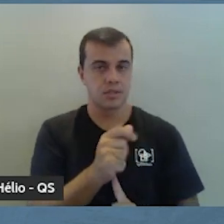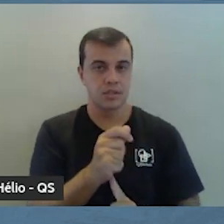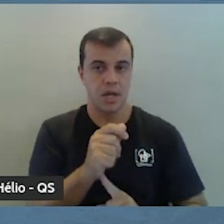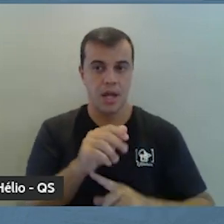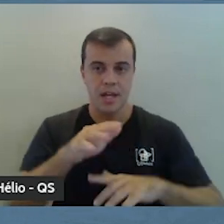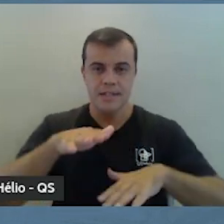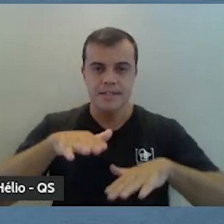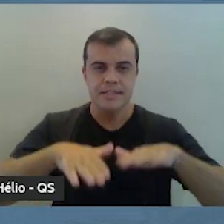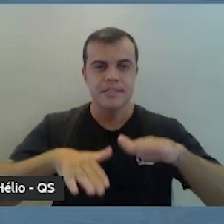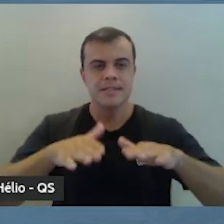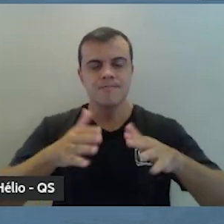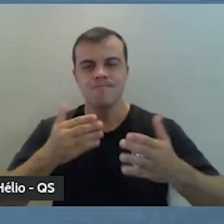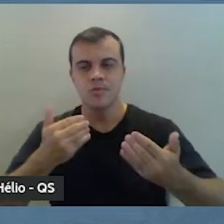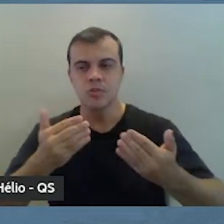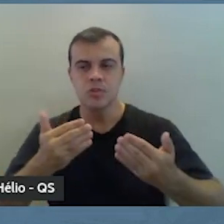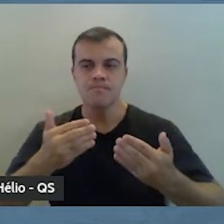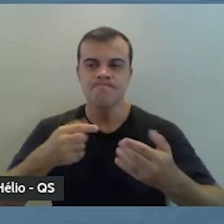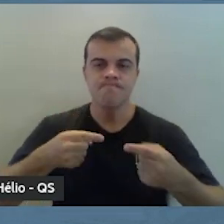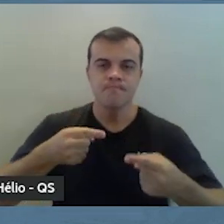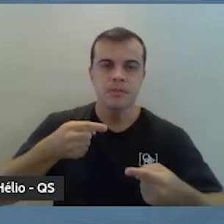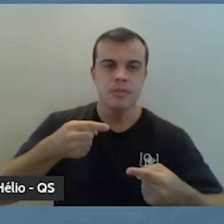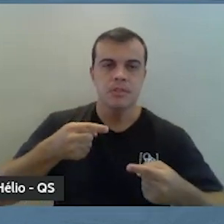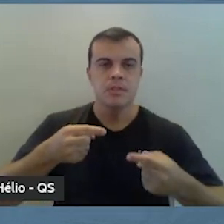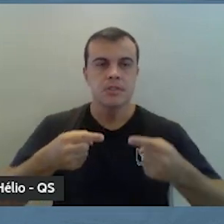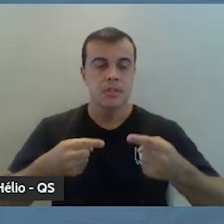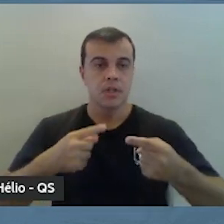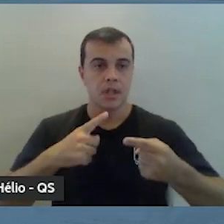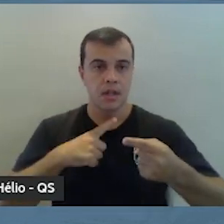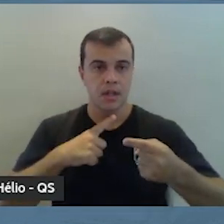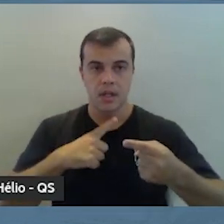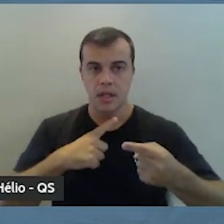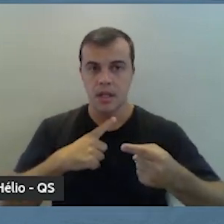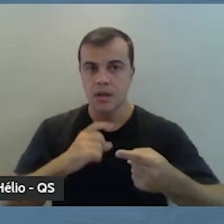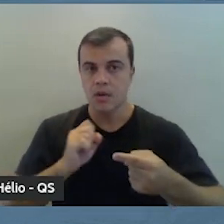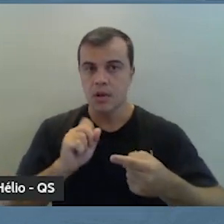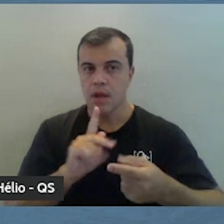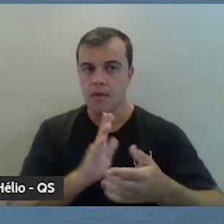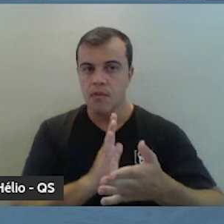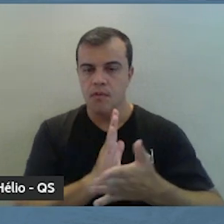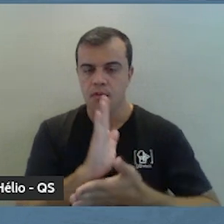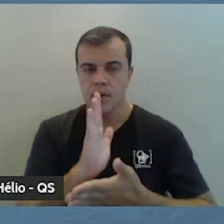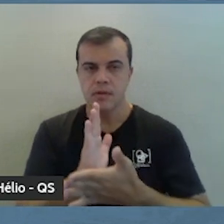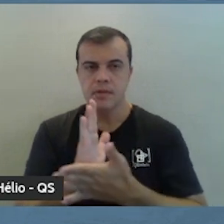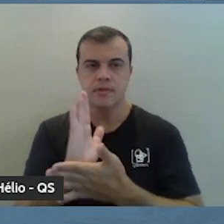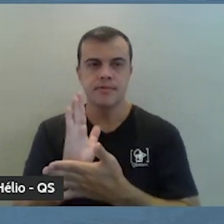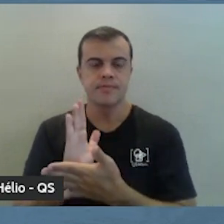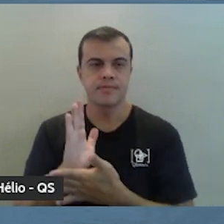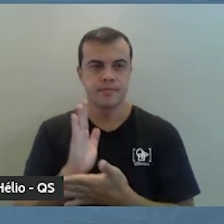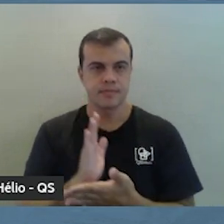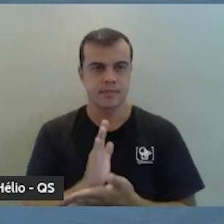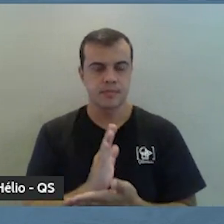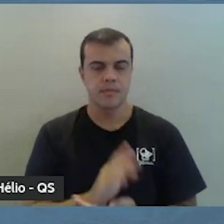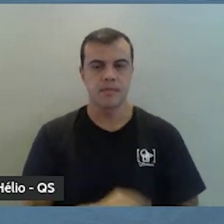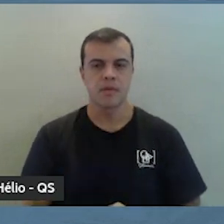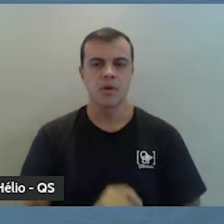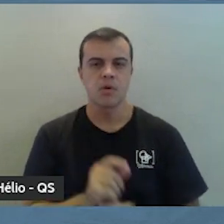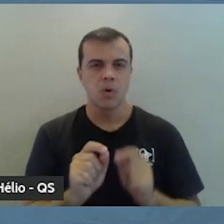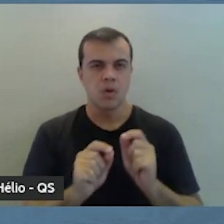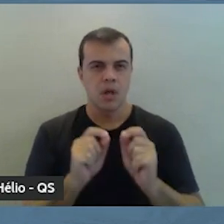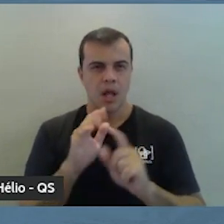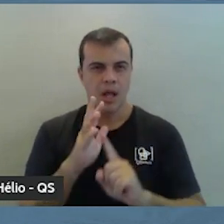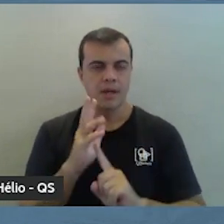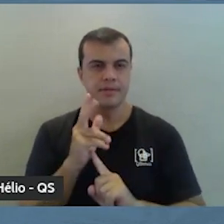vezes essa discussão ela passa justamente pelos validadores do que seria arte e do